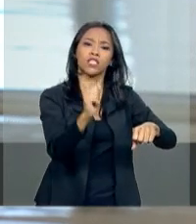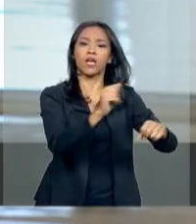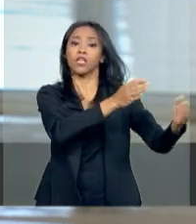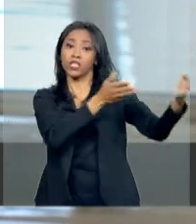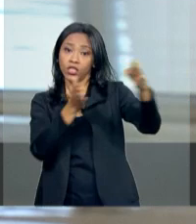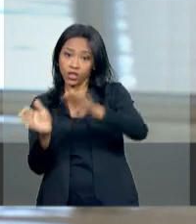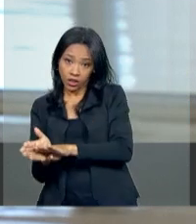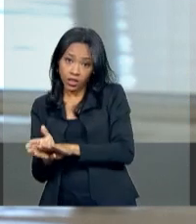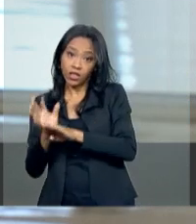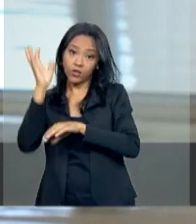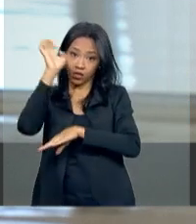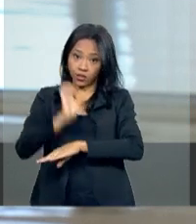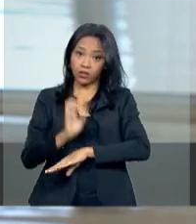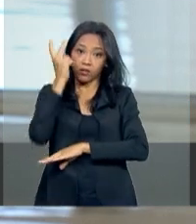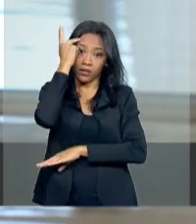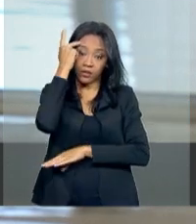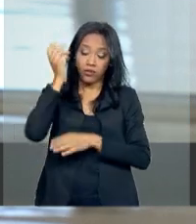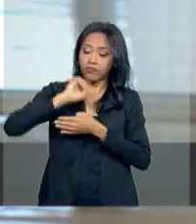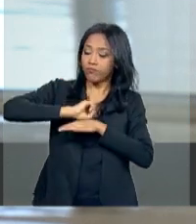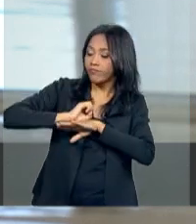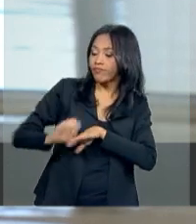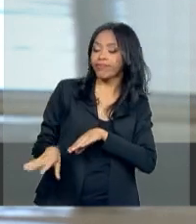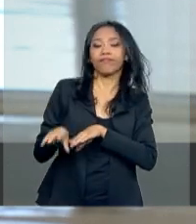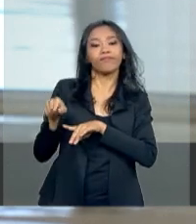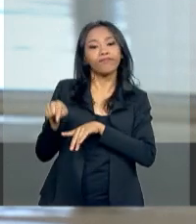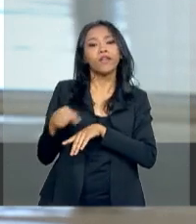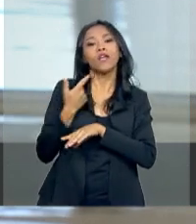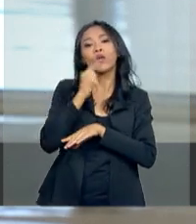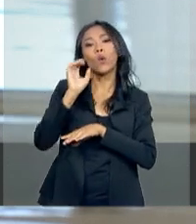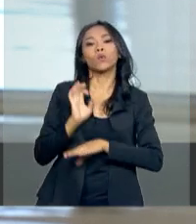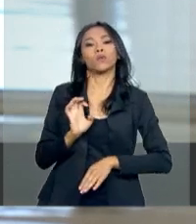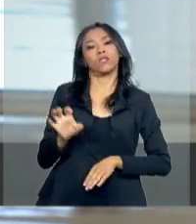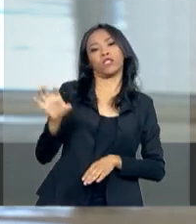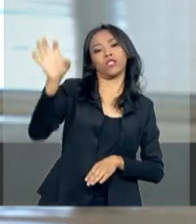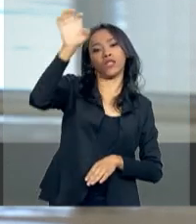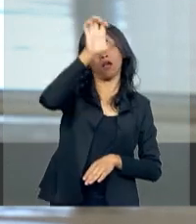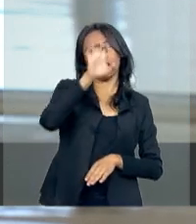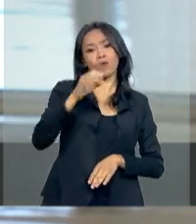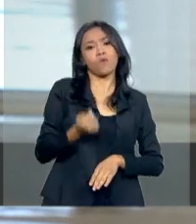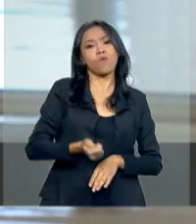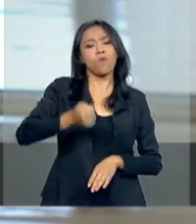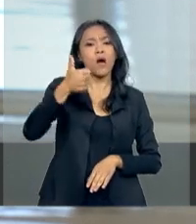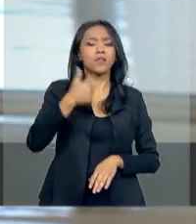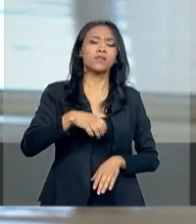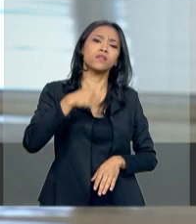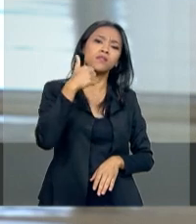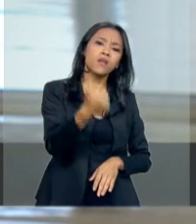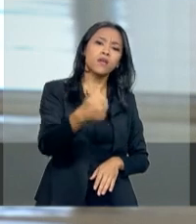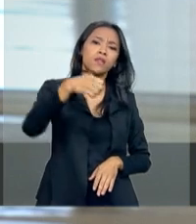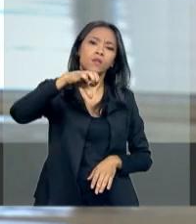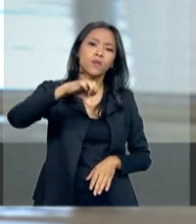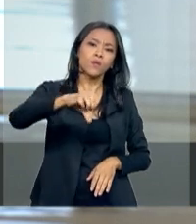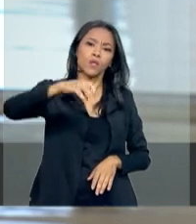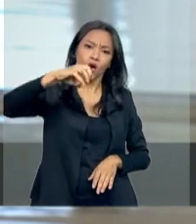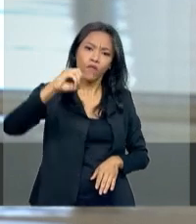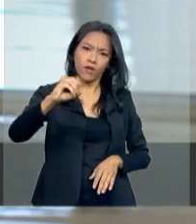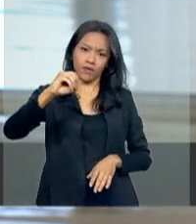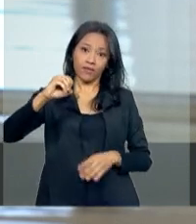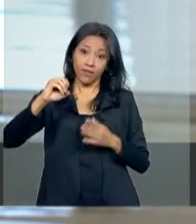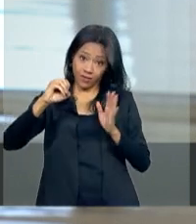paulista deixou venezuelanos em outros estados quase 190 imigrantes do país